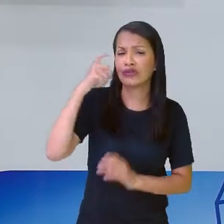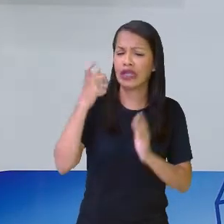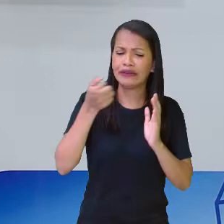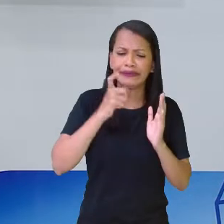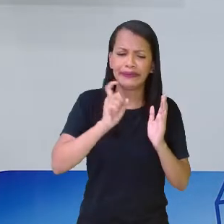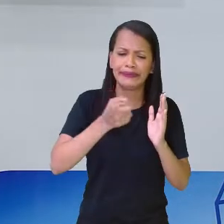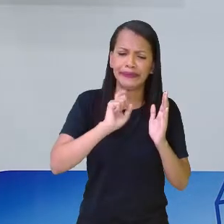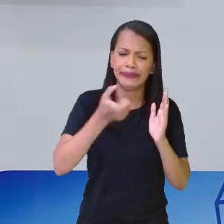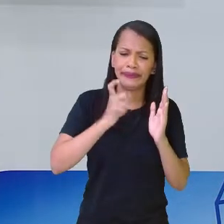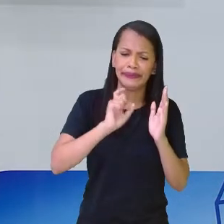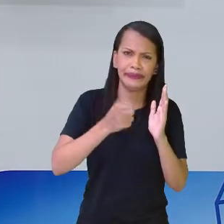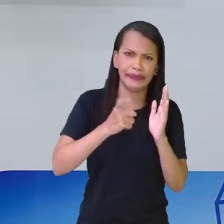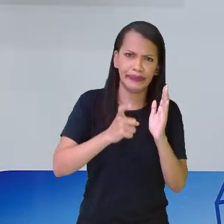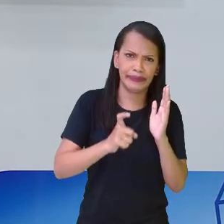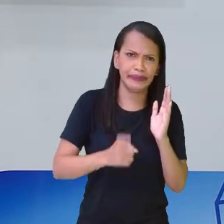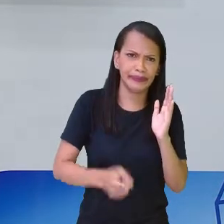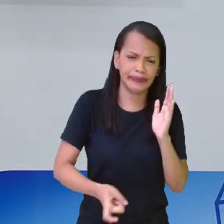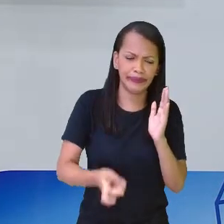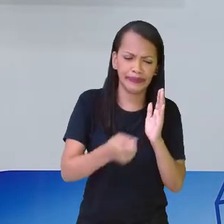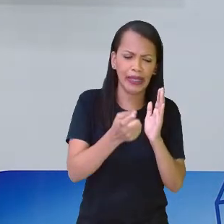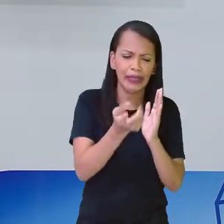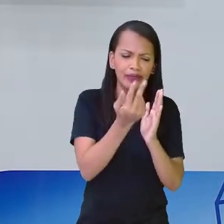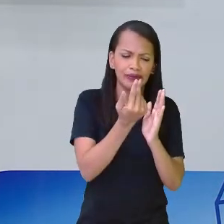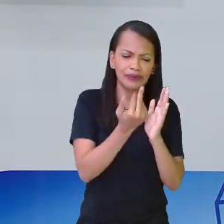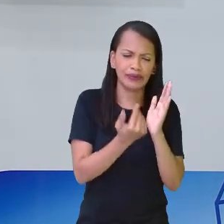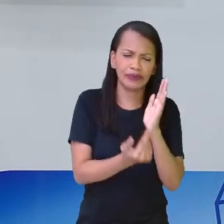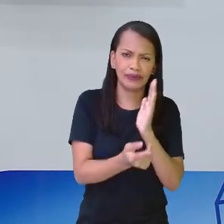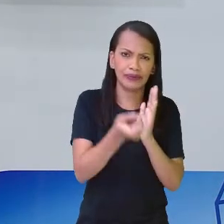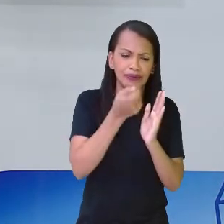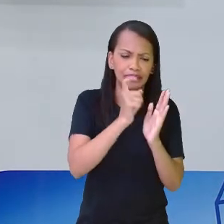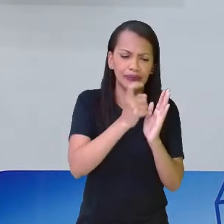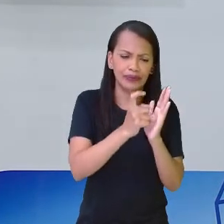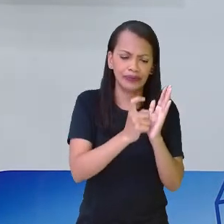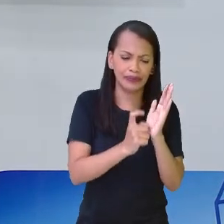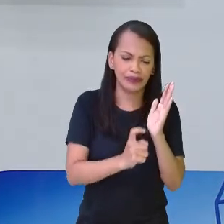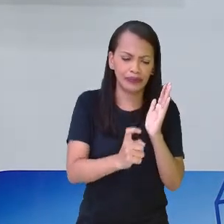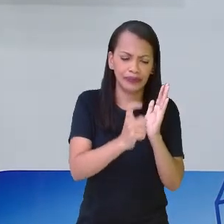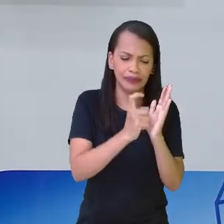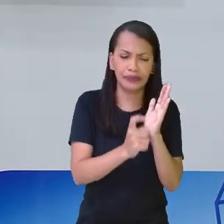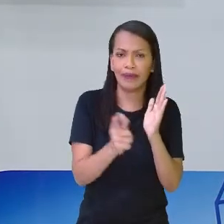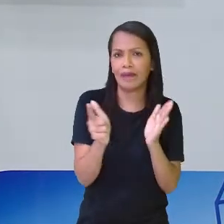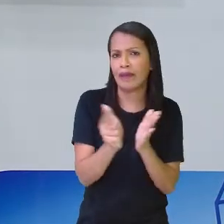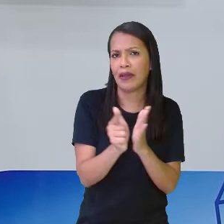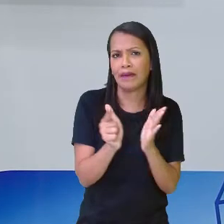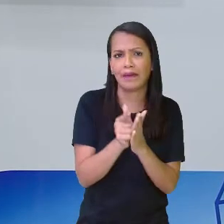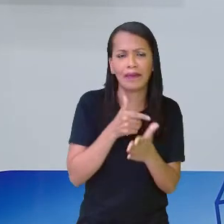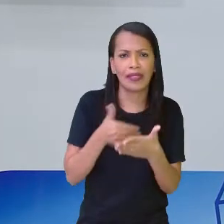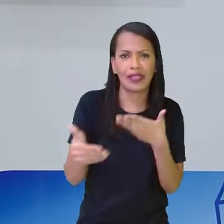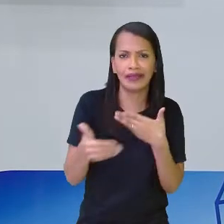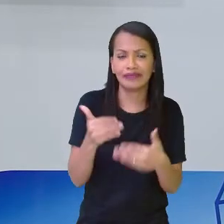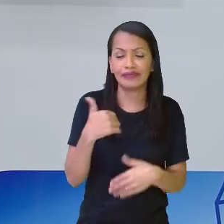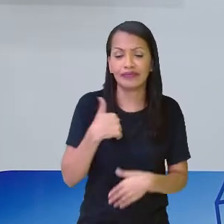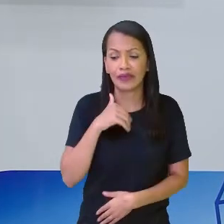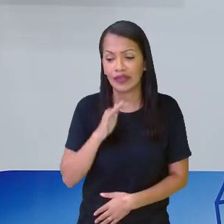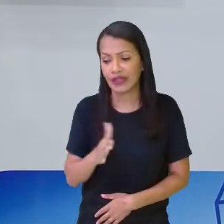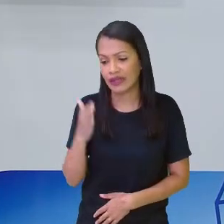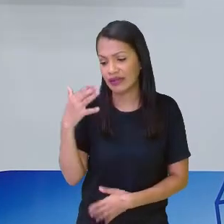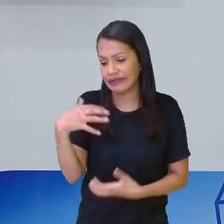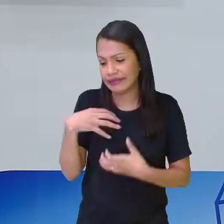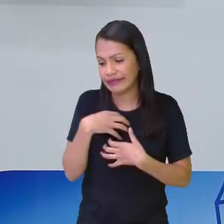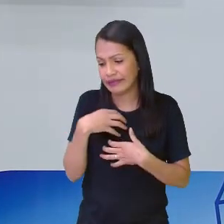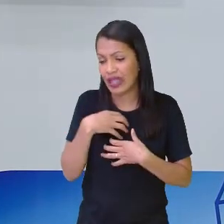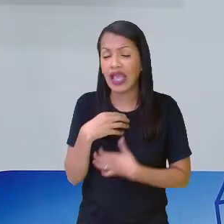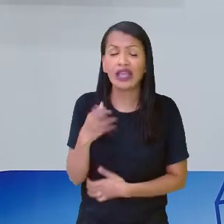e fazer o desenho e pintar uma parede, um papel, algum local? Eu já senti muita vontade, até